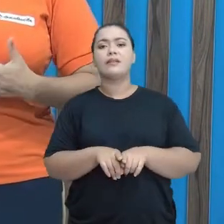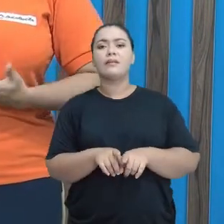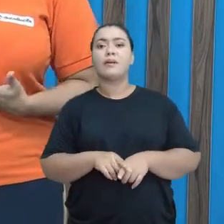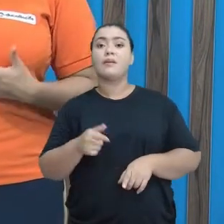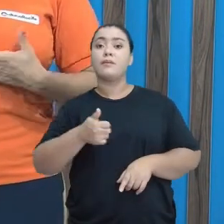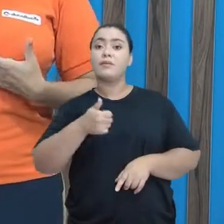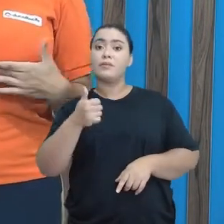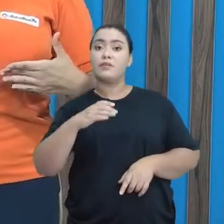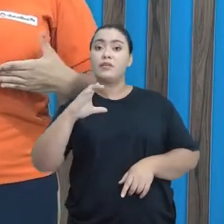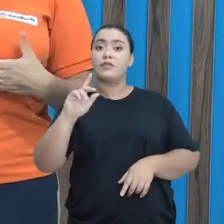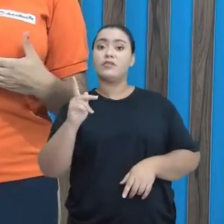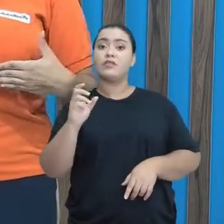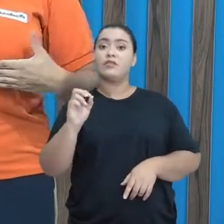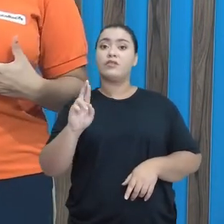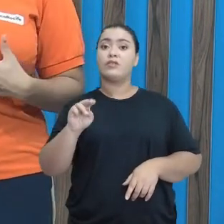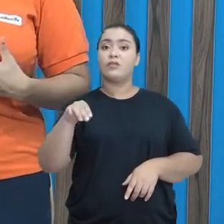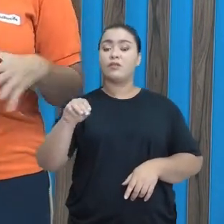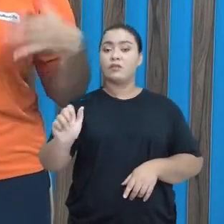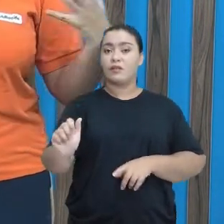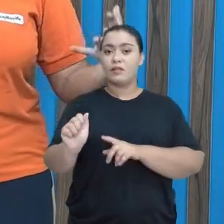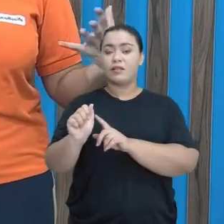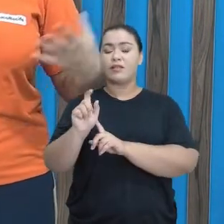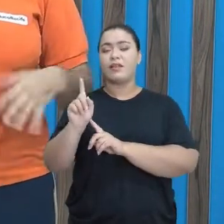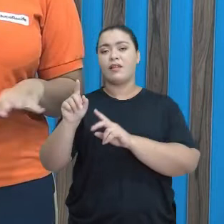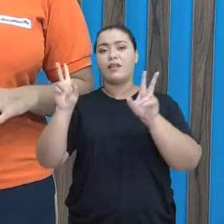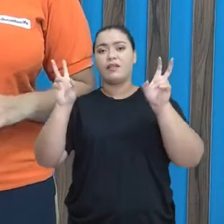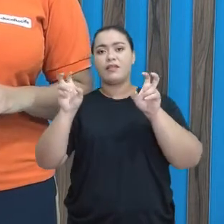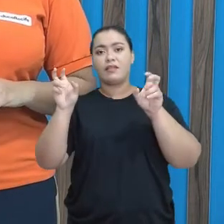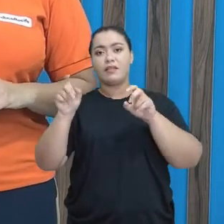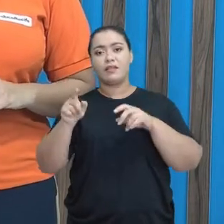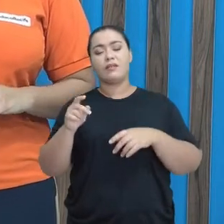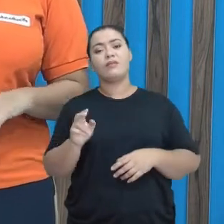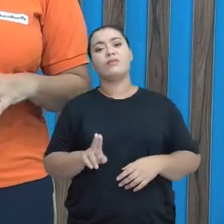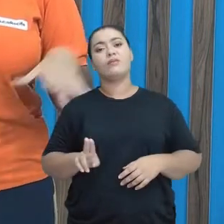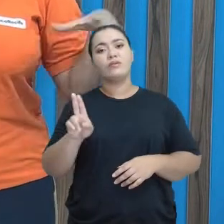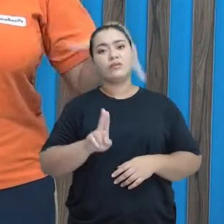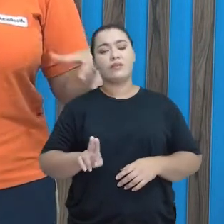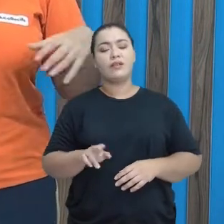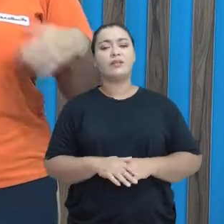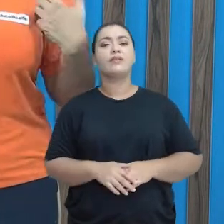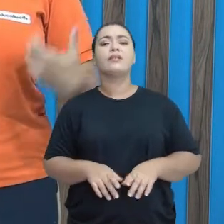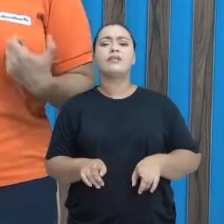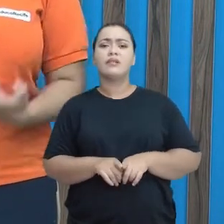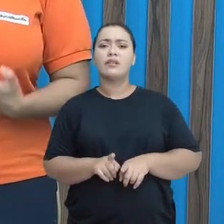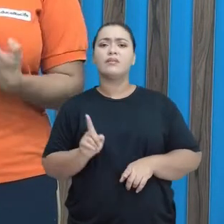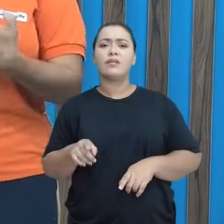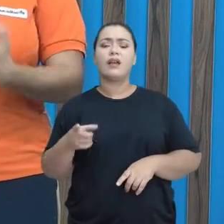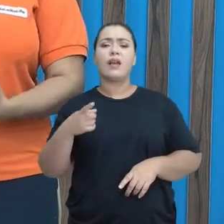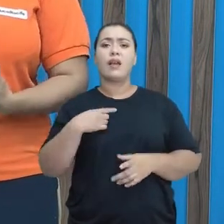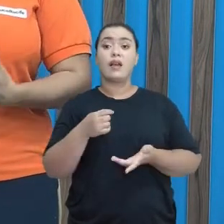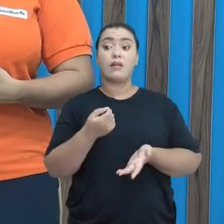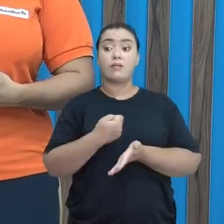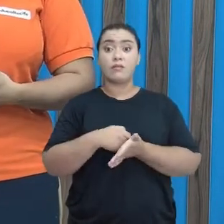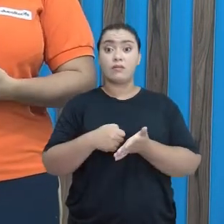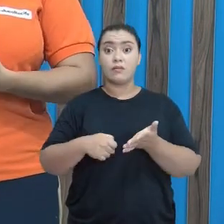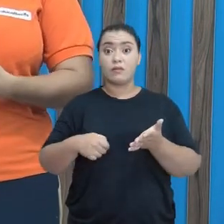que eu acho que vocês não sabiam disso, que é o termo, né, correto. Então, ela foi uma importante